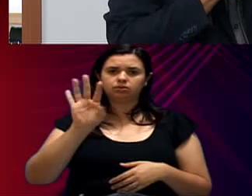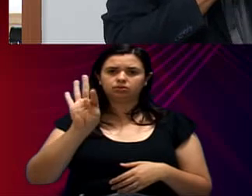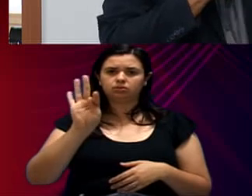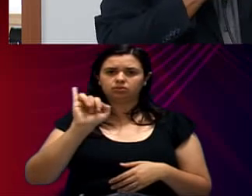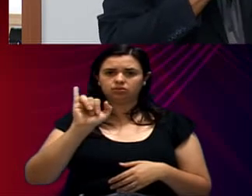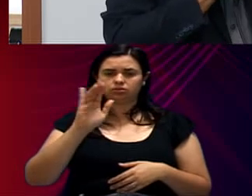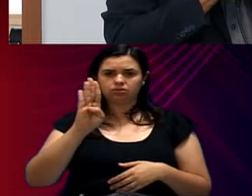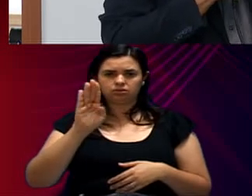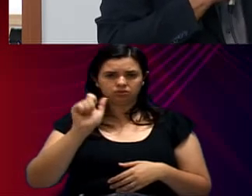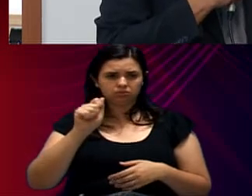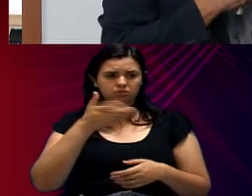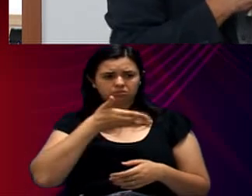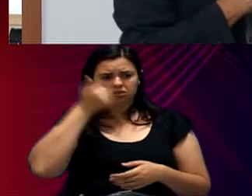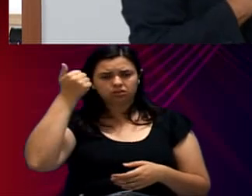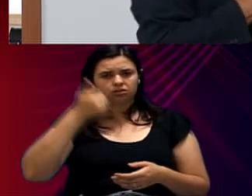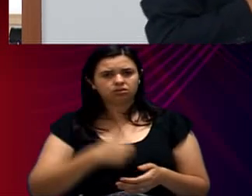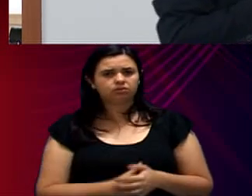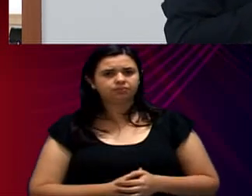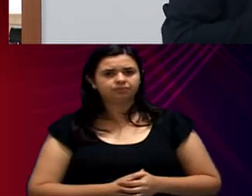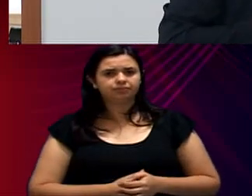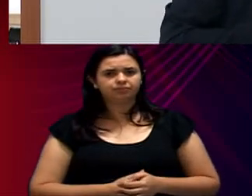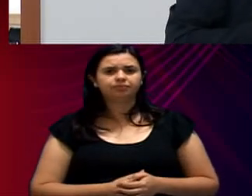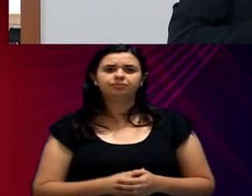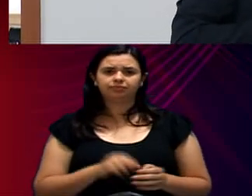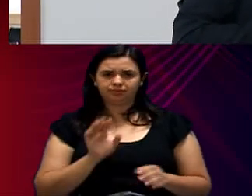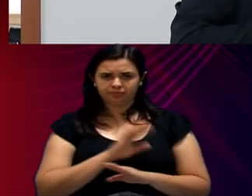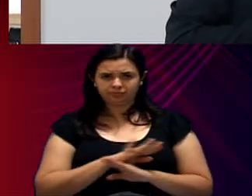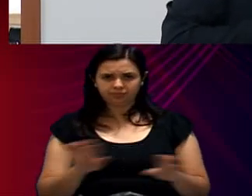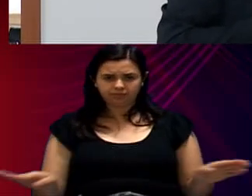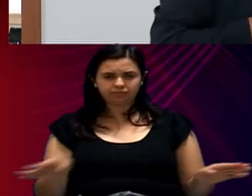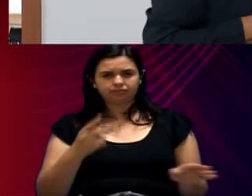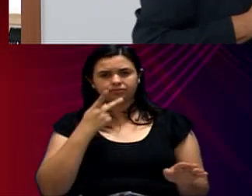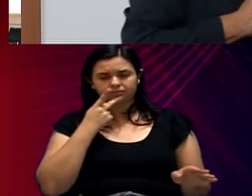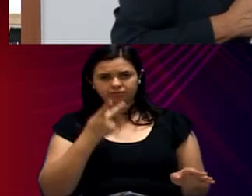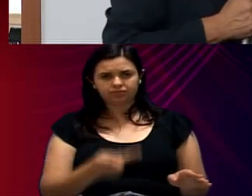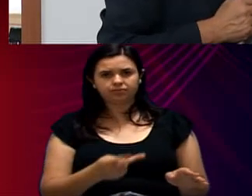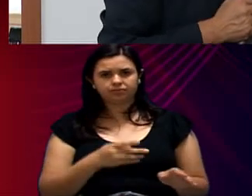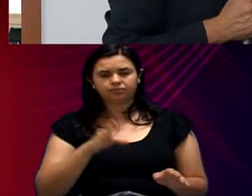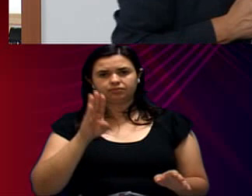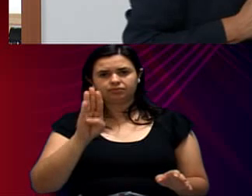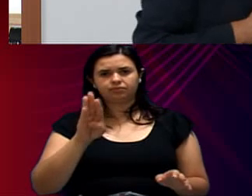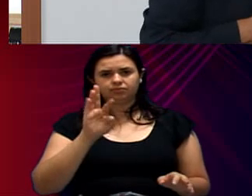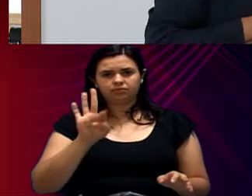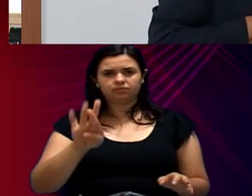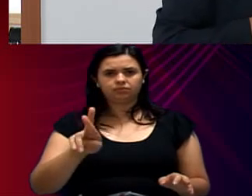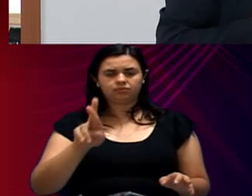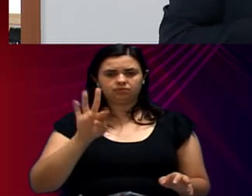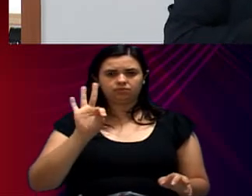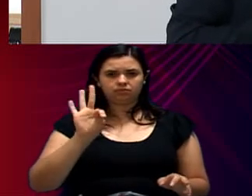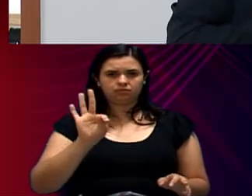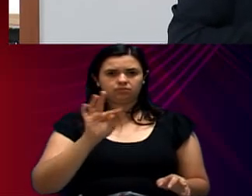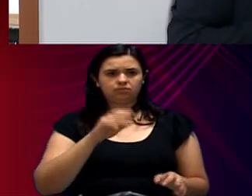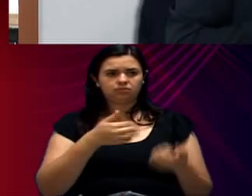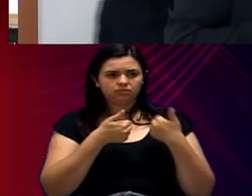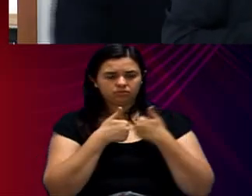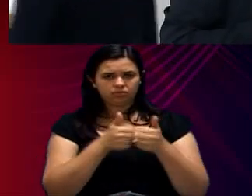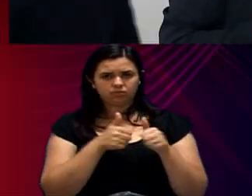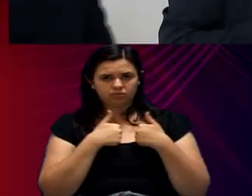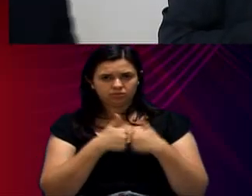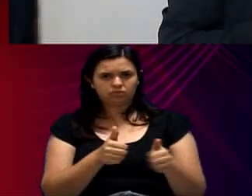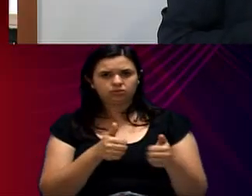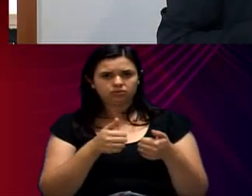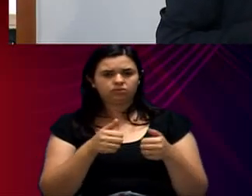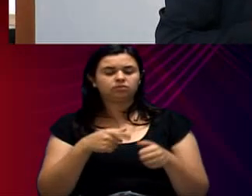Fábio? O vereador. Então, vamos lá. Só para concluir, então, no trabalho que o senhor está falando do BRT aí, o transporte, o ônibus articulado do